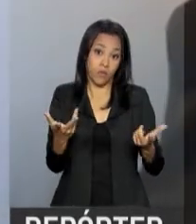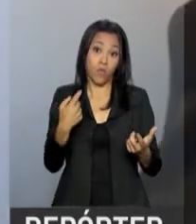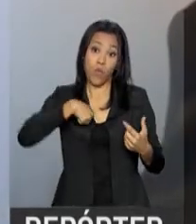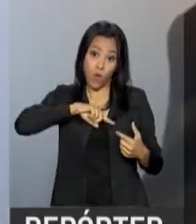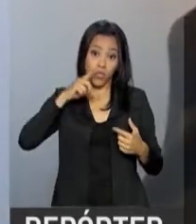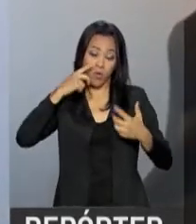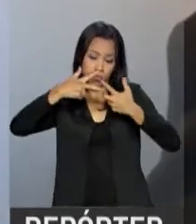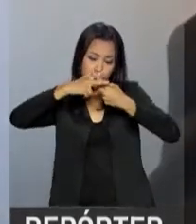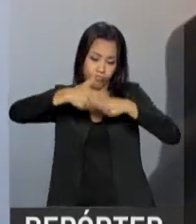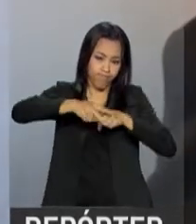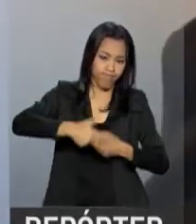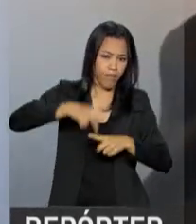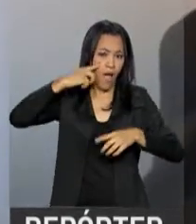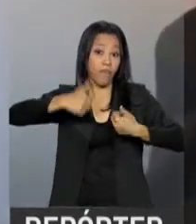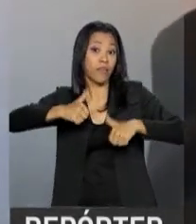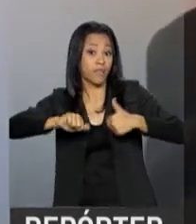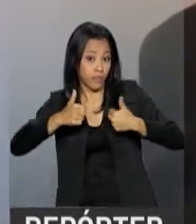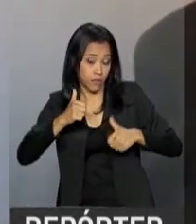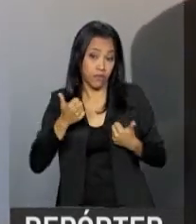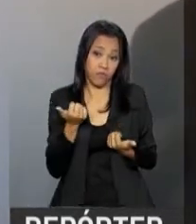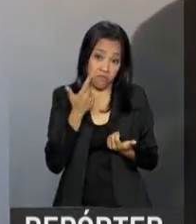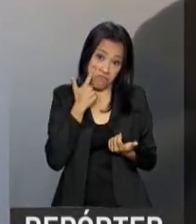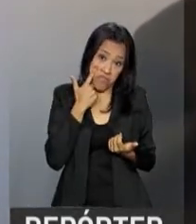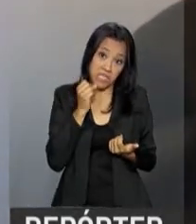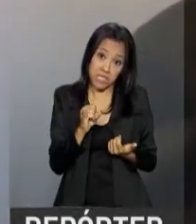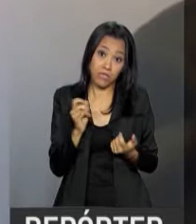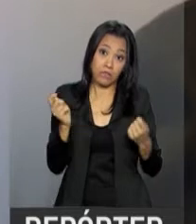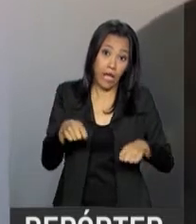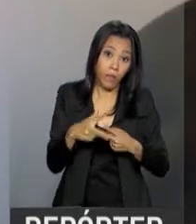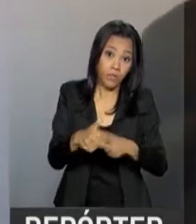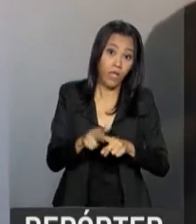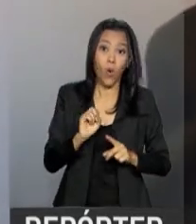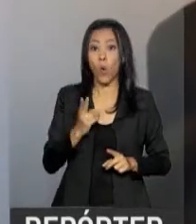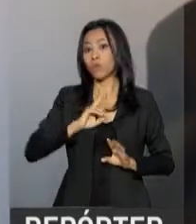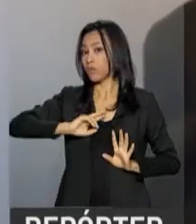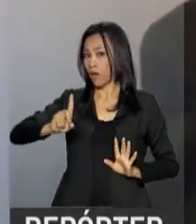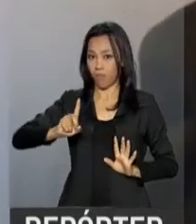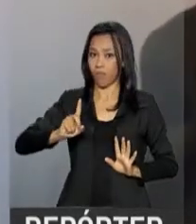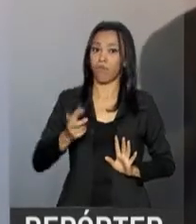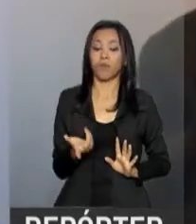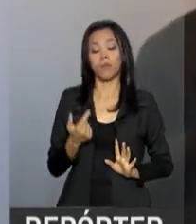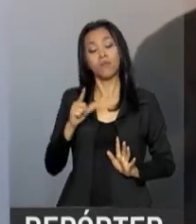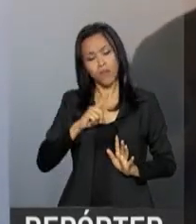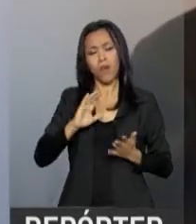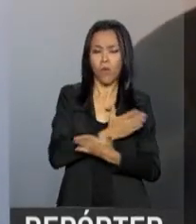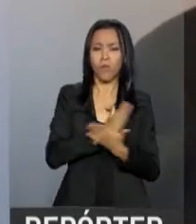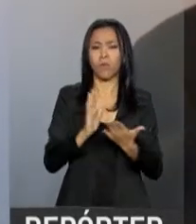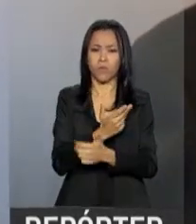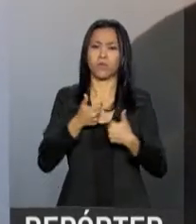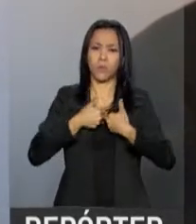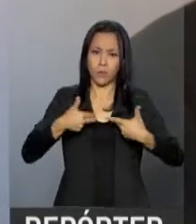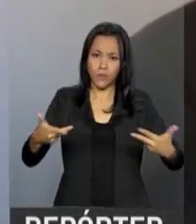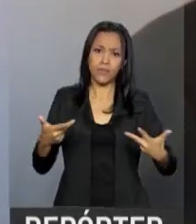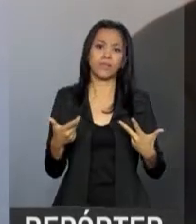a e ver se alguma coisa fazer ou não evidentemente existem algumas questões que a aaa